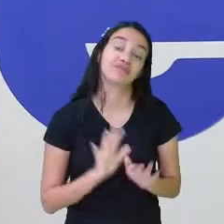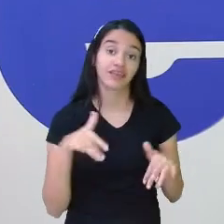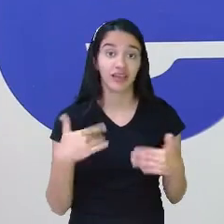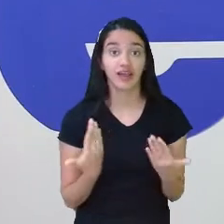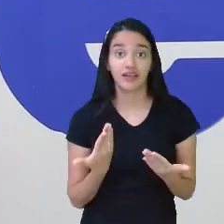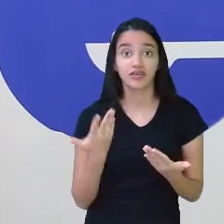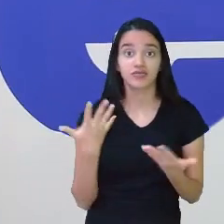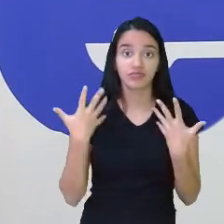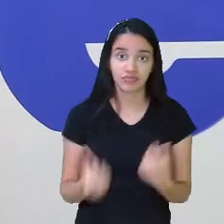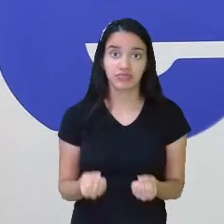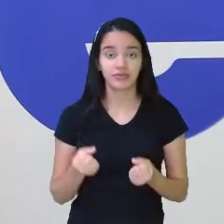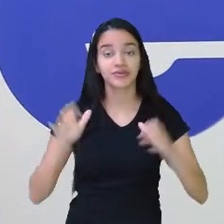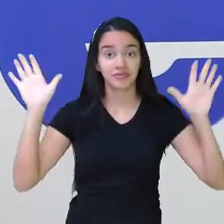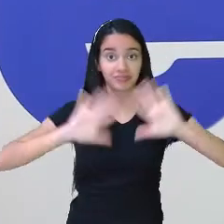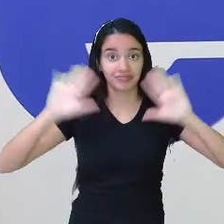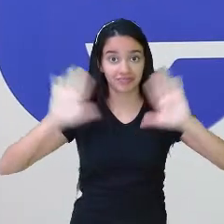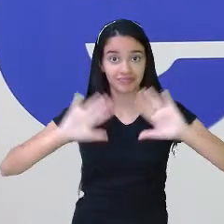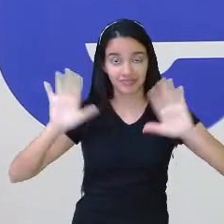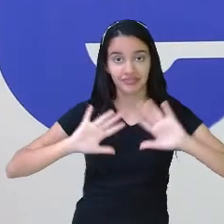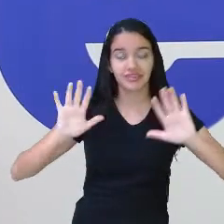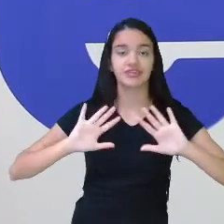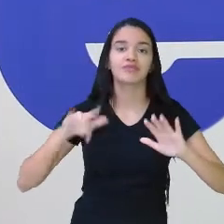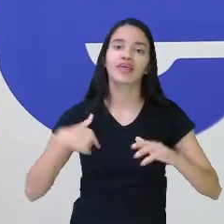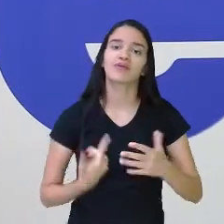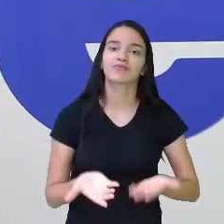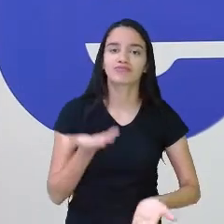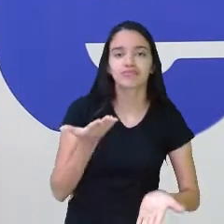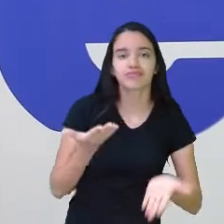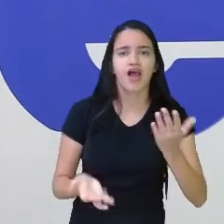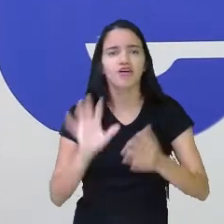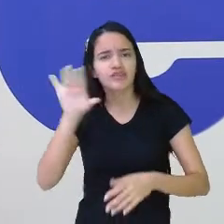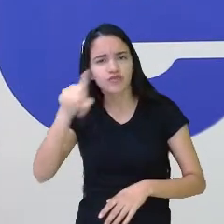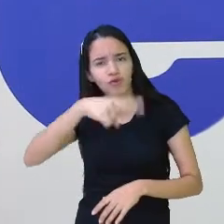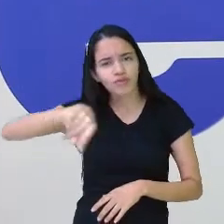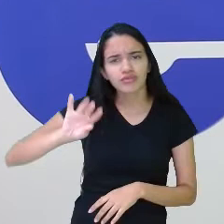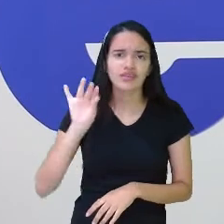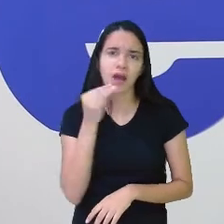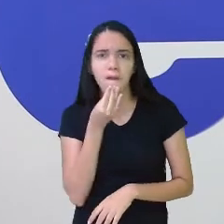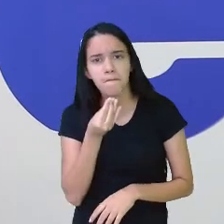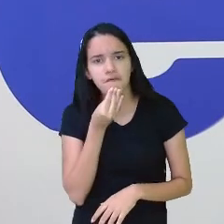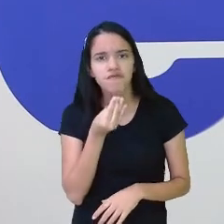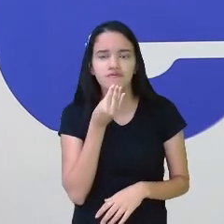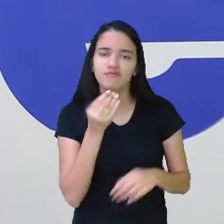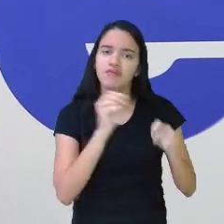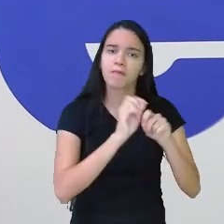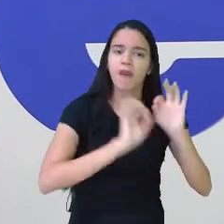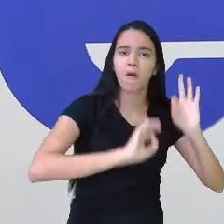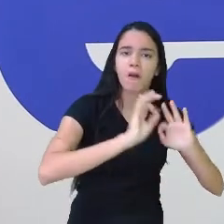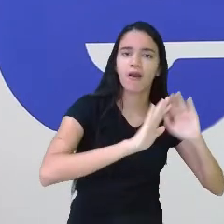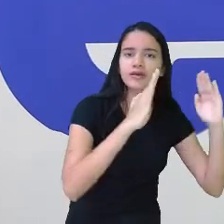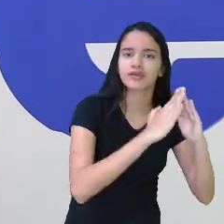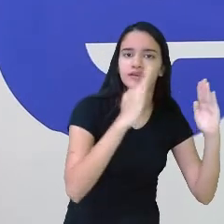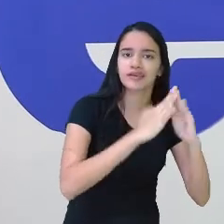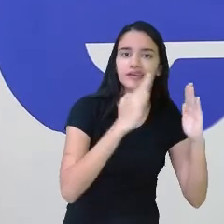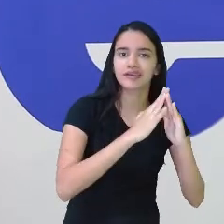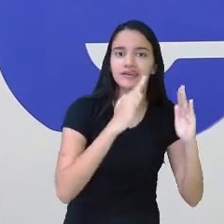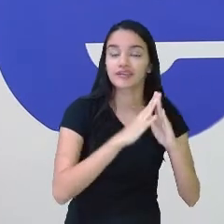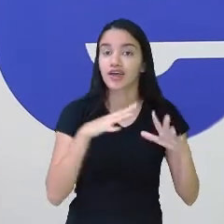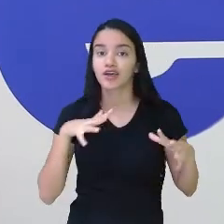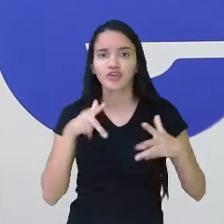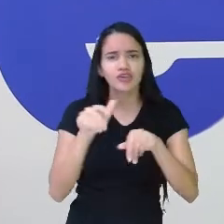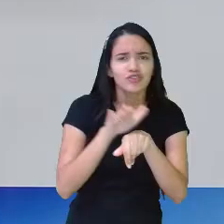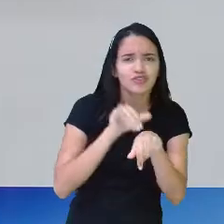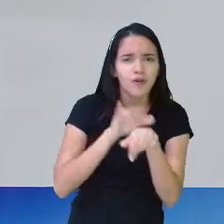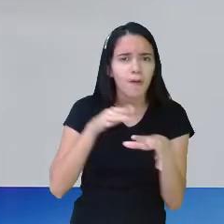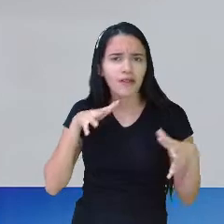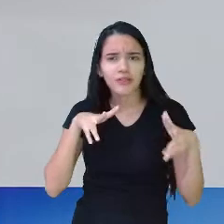Pois é, vamos nos despedir aí com esta peteca e vocês aproveitem para fazer a peteca em casa e brincar bastante. Chama todo mundo. É